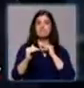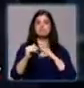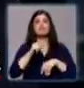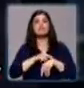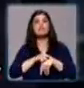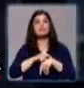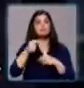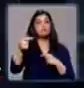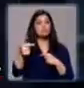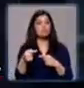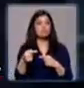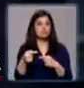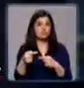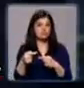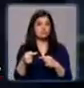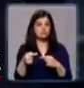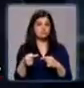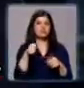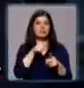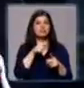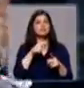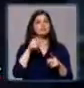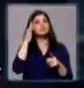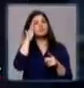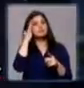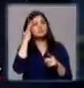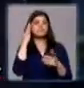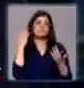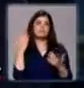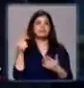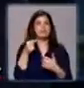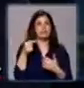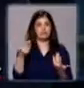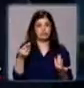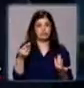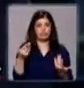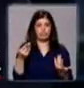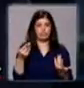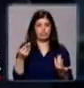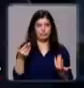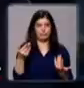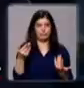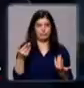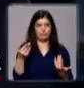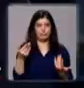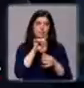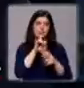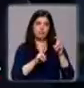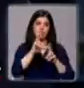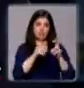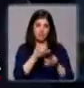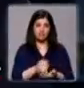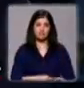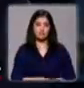as expectativas são negativas do valor relativo como verdianas causa é saber isto é